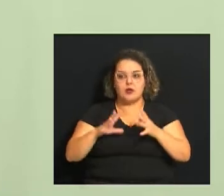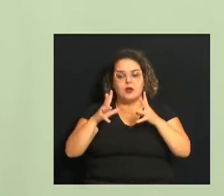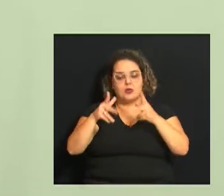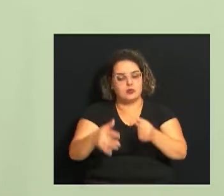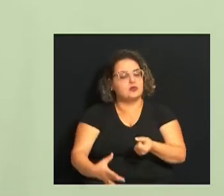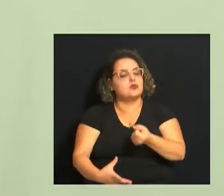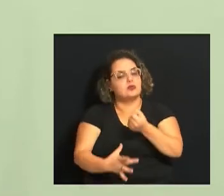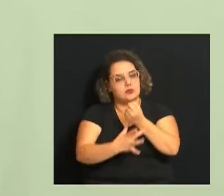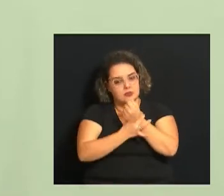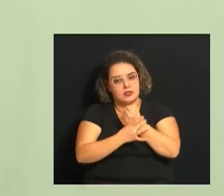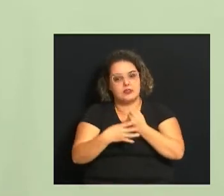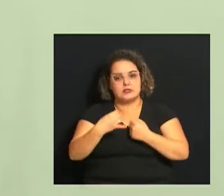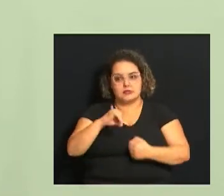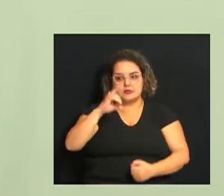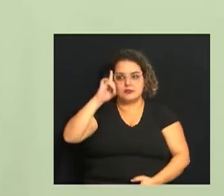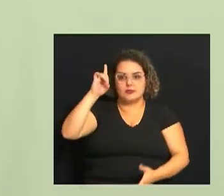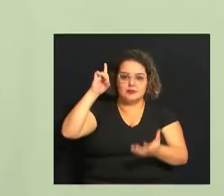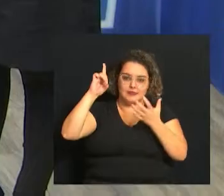segurança, se Deus quiser.